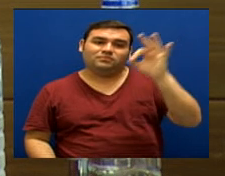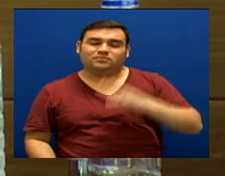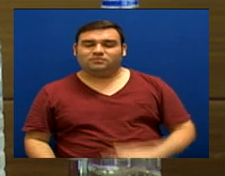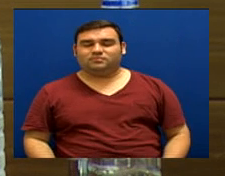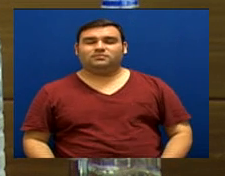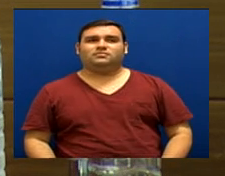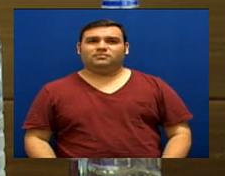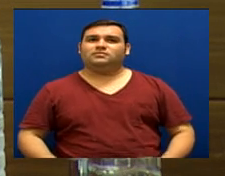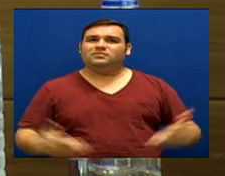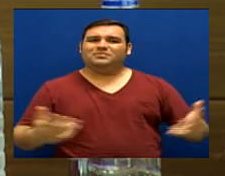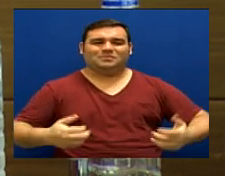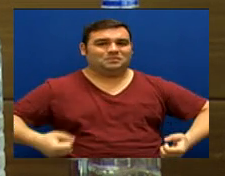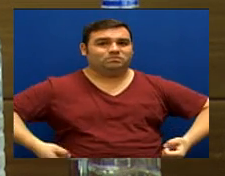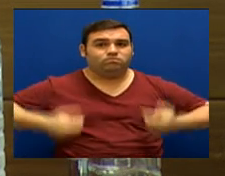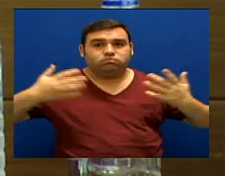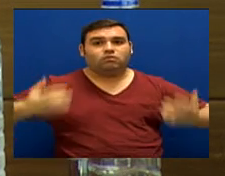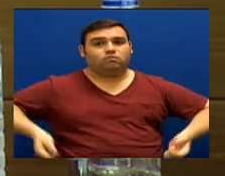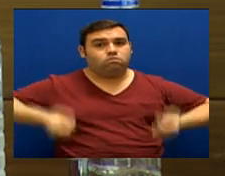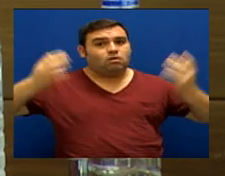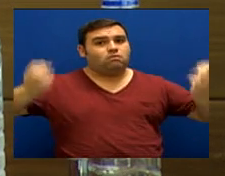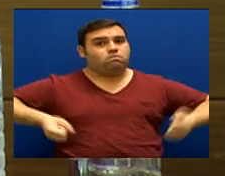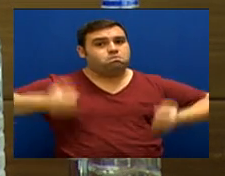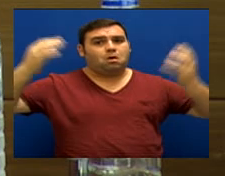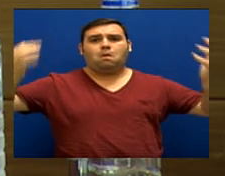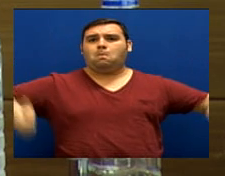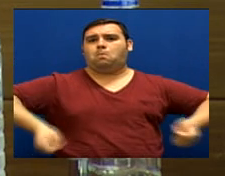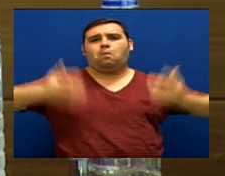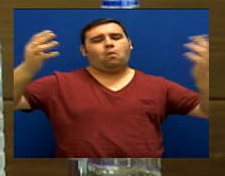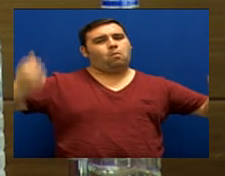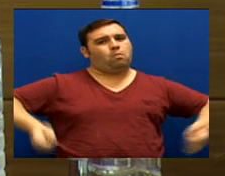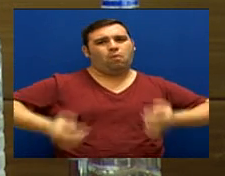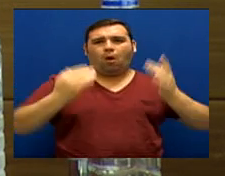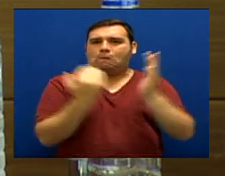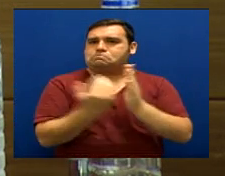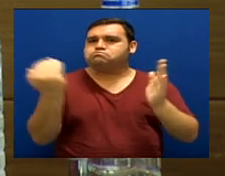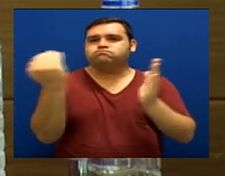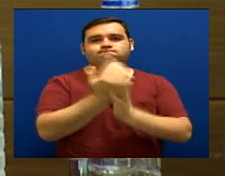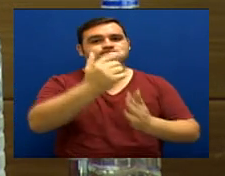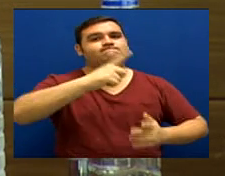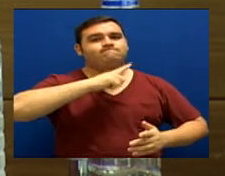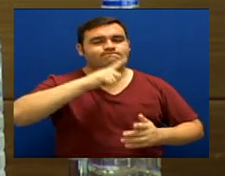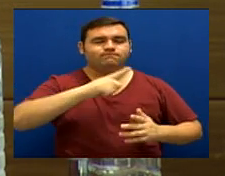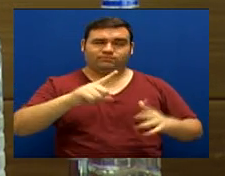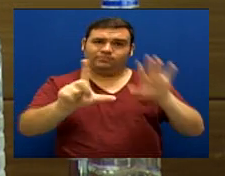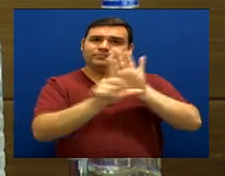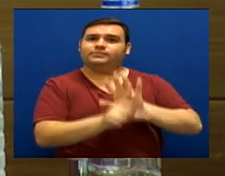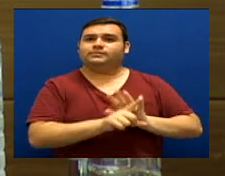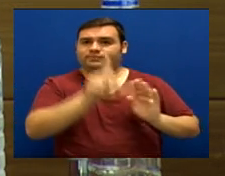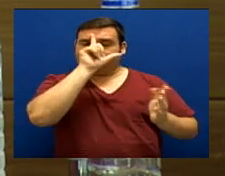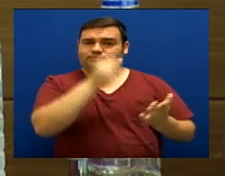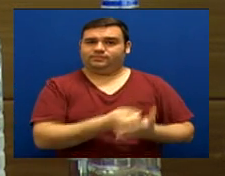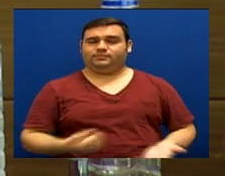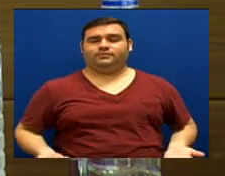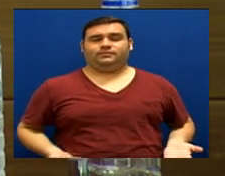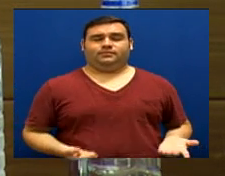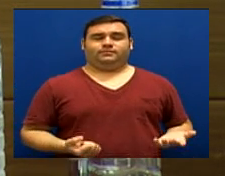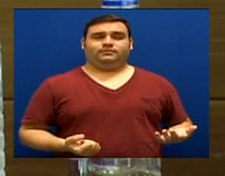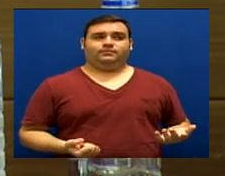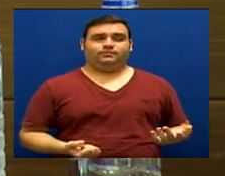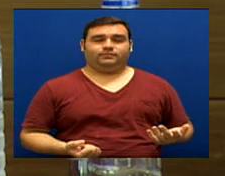então é um gasto assim muito superior do que o que o a tropa ea legislação determina